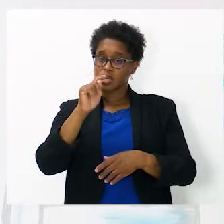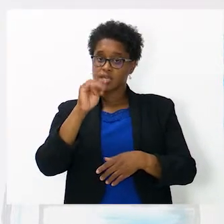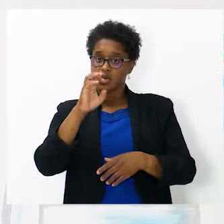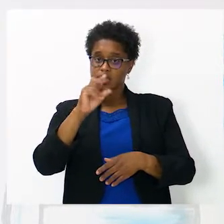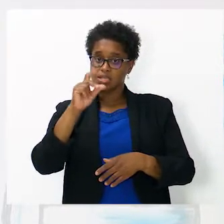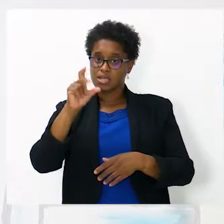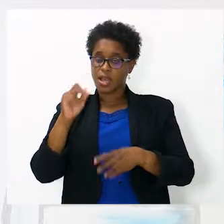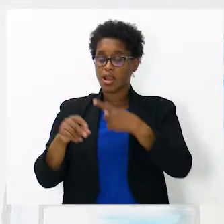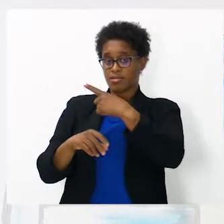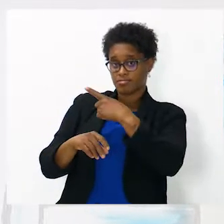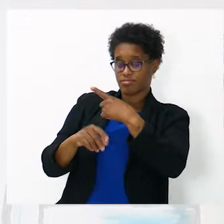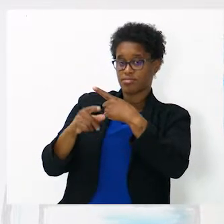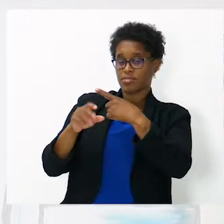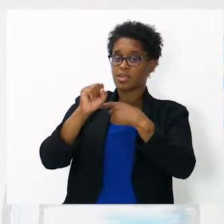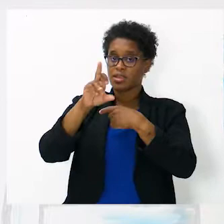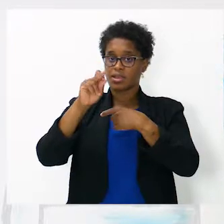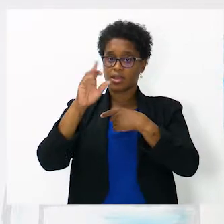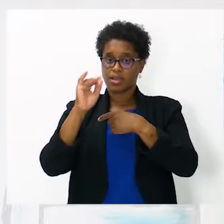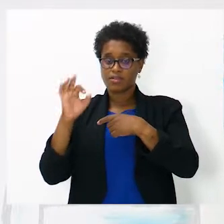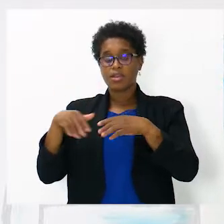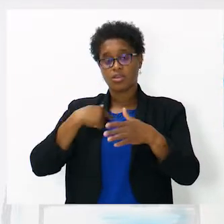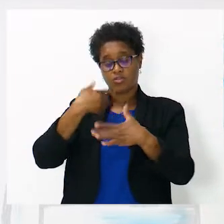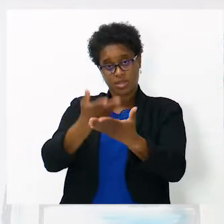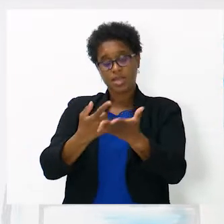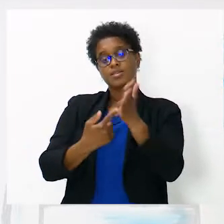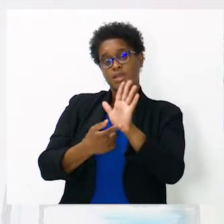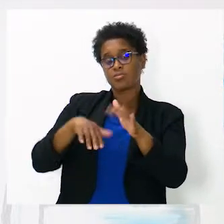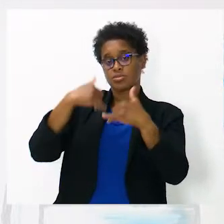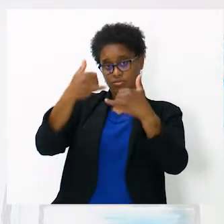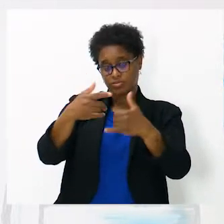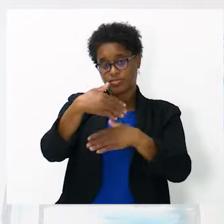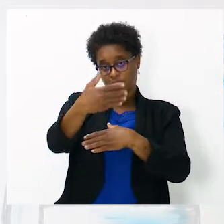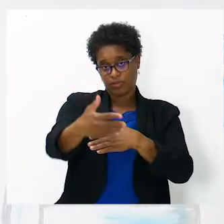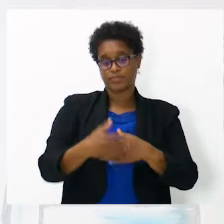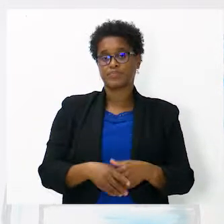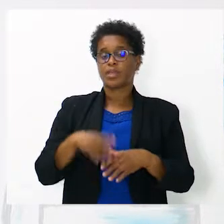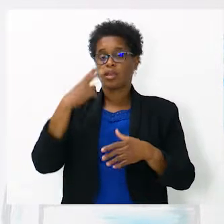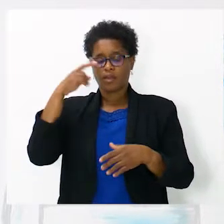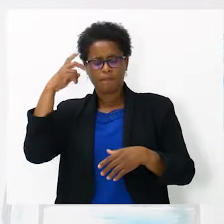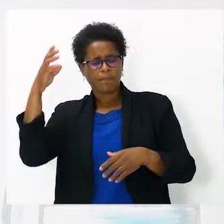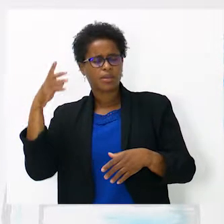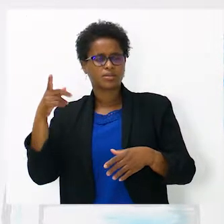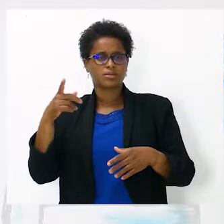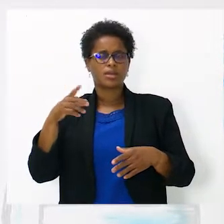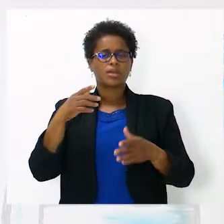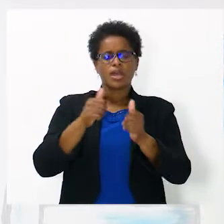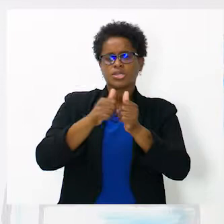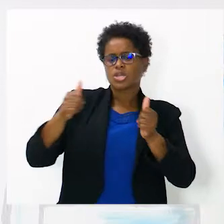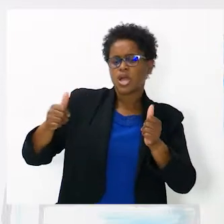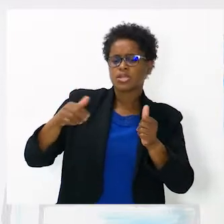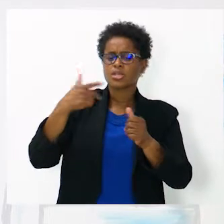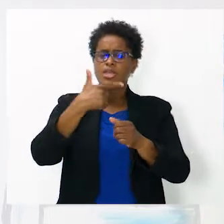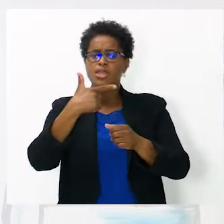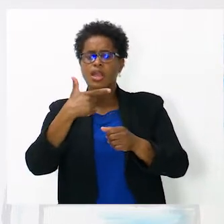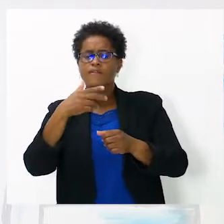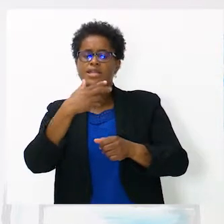Ok? A nossa escala gráfica, que eu vou dar um exemplo mais à frente. Imagine a distância de Tarrafal,